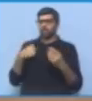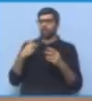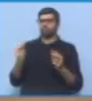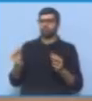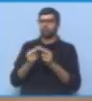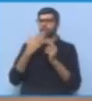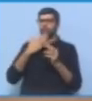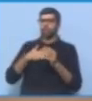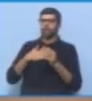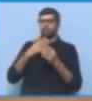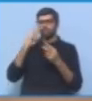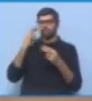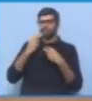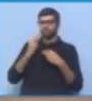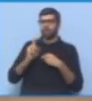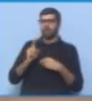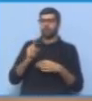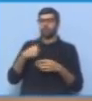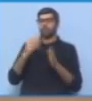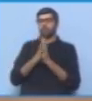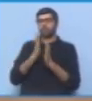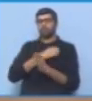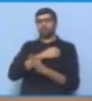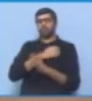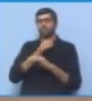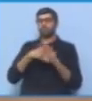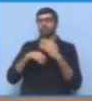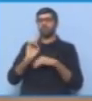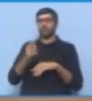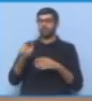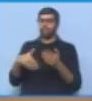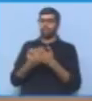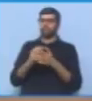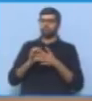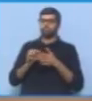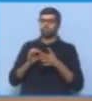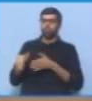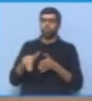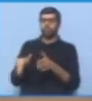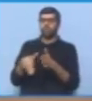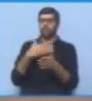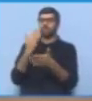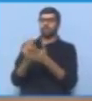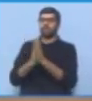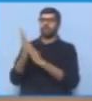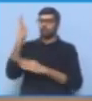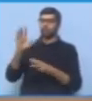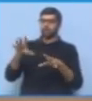o Deus que nos faz encontrar. E o que a Igreja tem que fazer é colocar as pessoas a encontrar-se com Deus. É